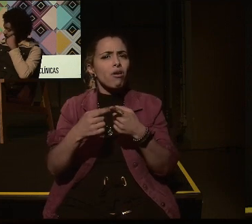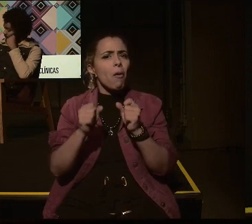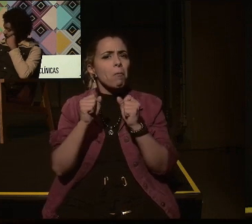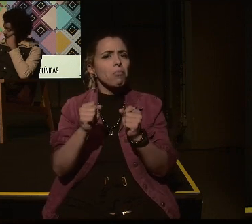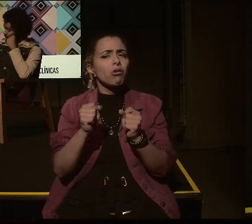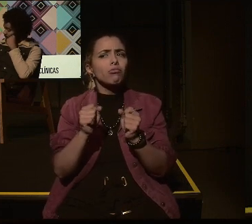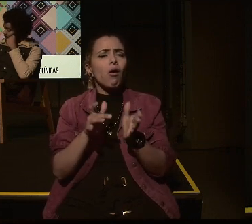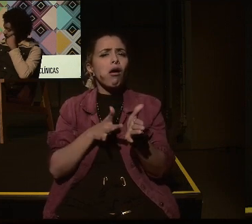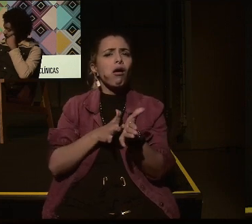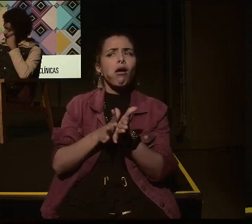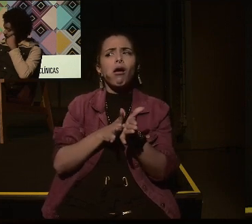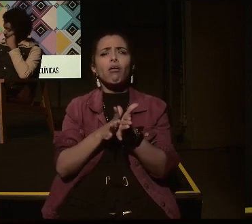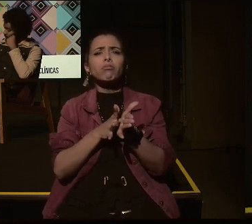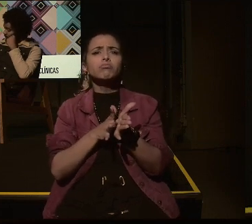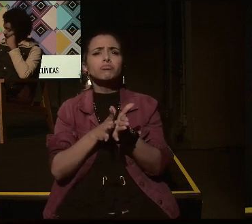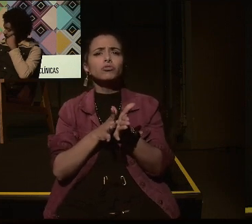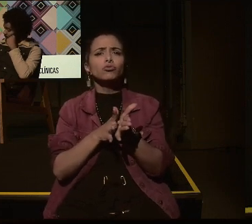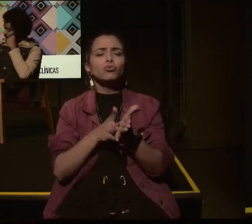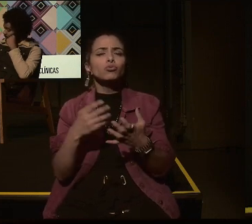certa iatrogenia.